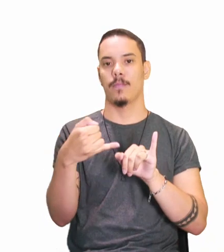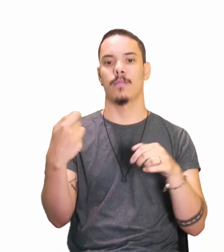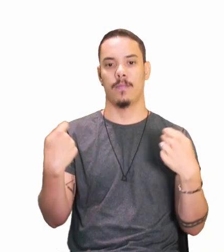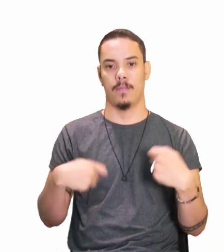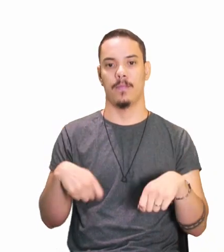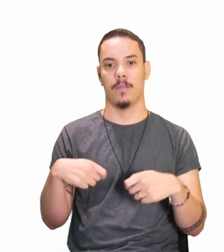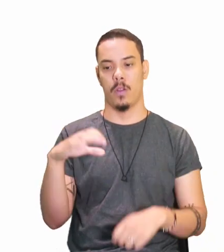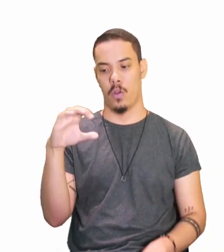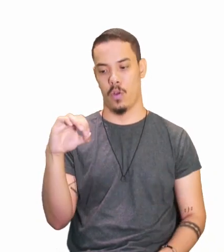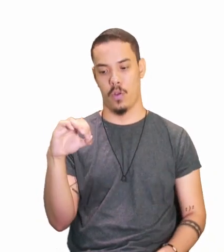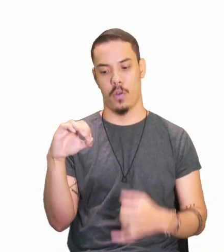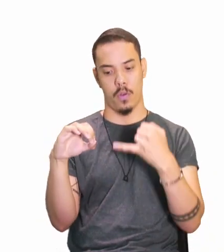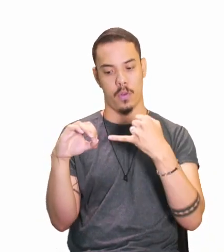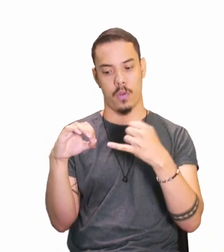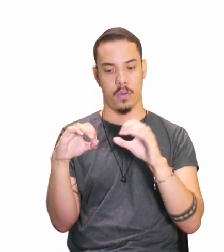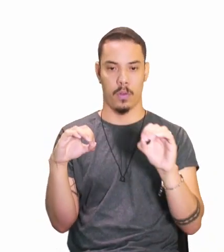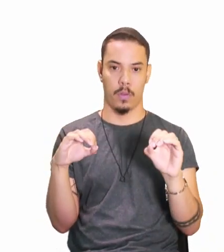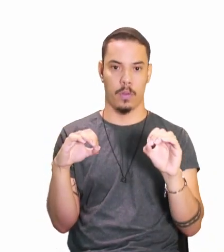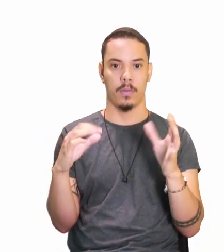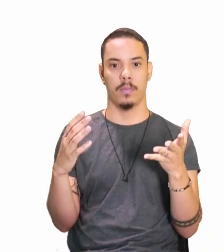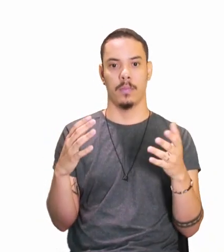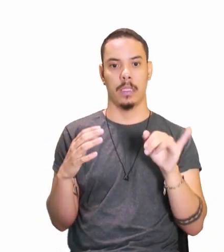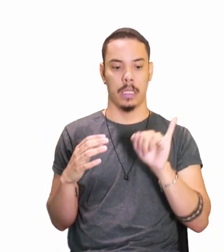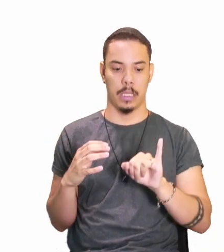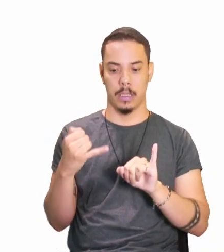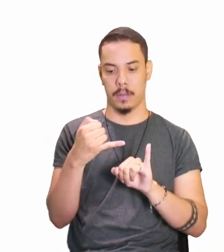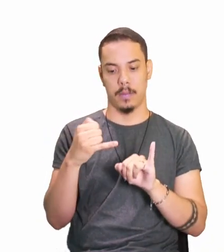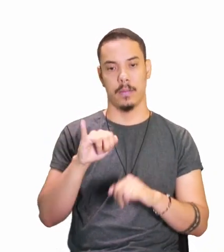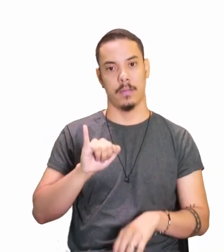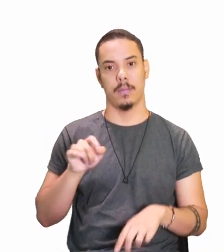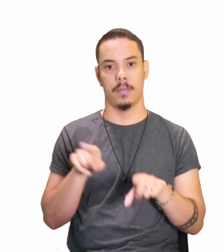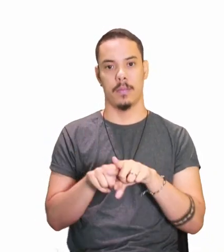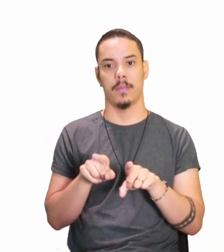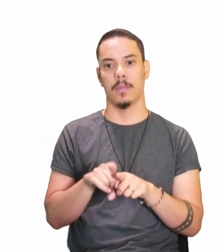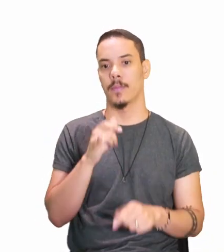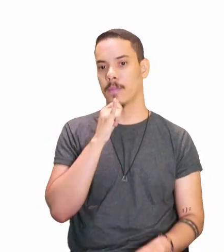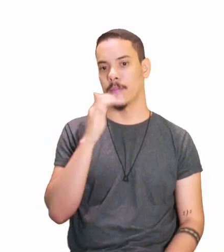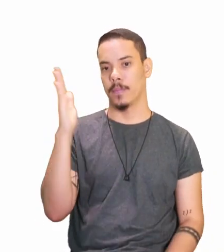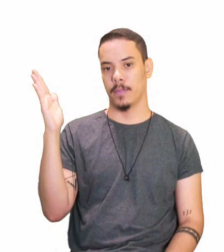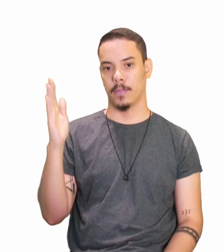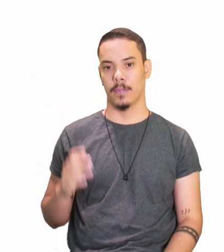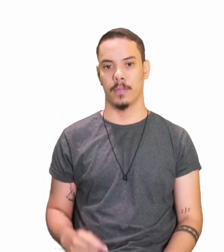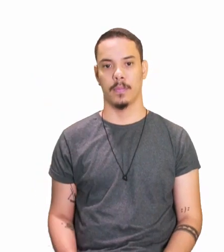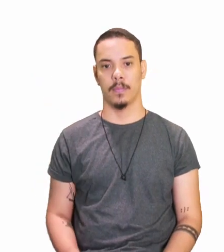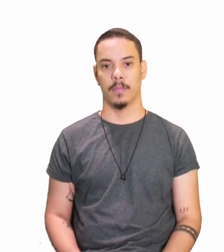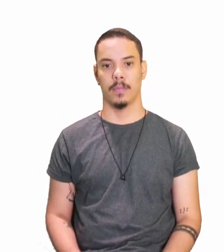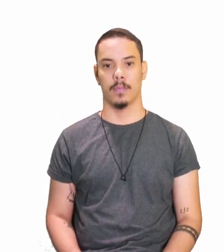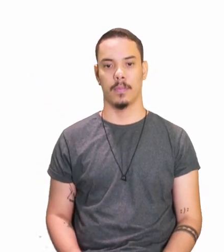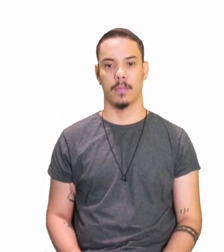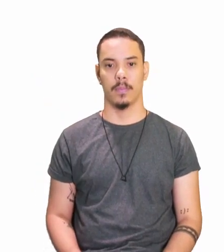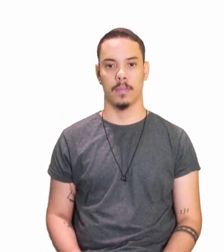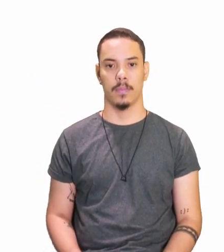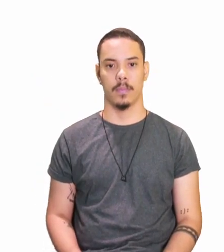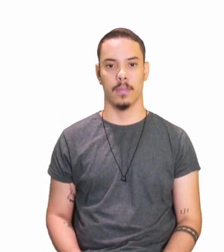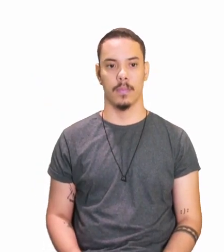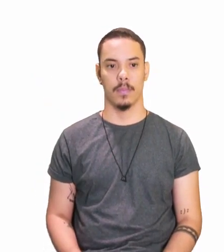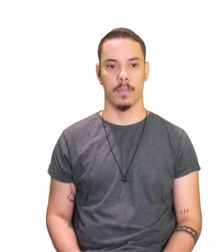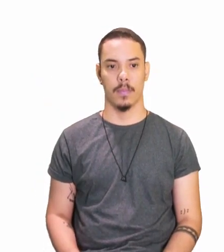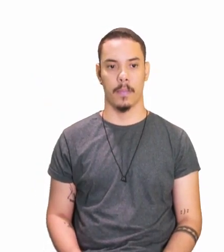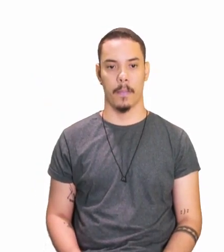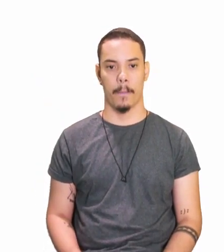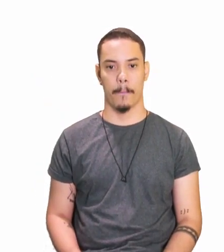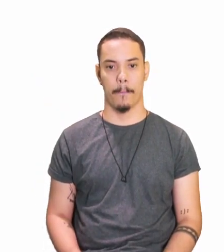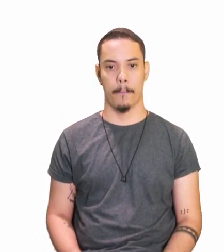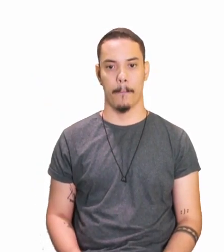hífen aqui, tá? Aí isso acontece com micro-ondas, semi-internos, tá certo? E anti-ibérico.